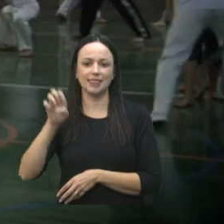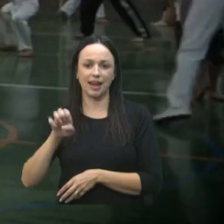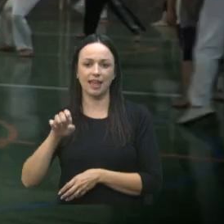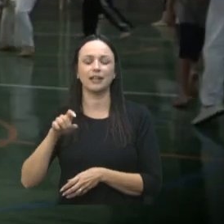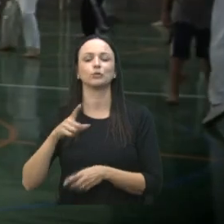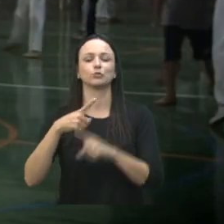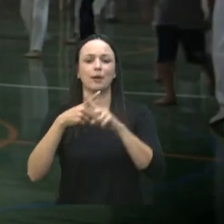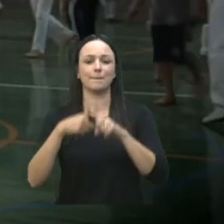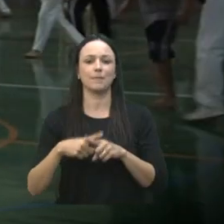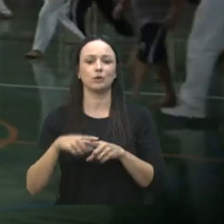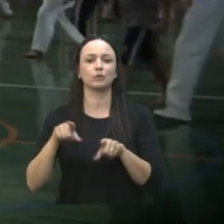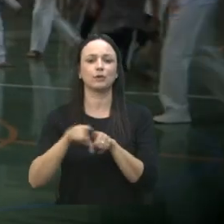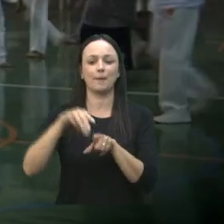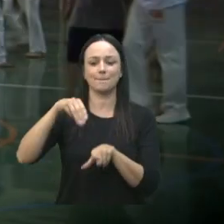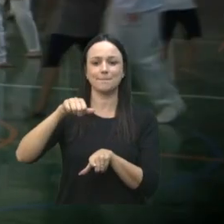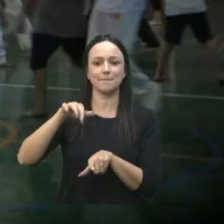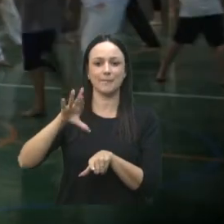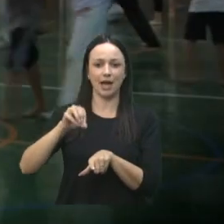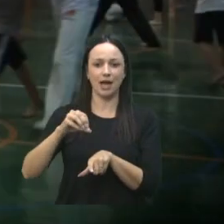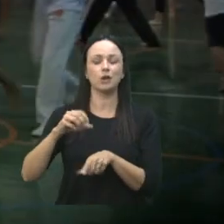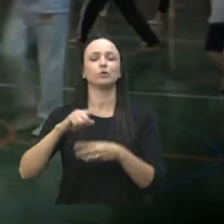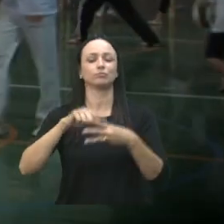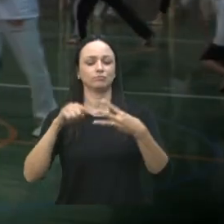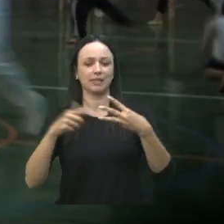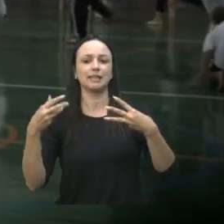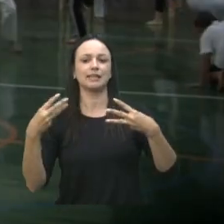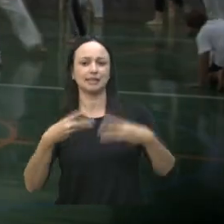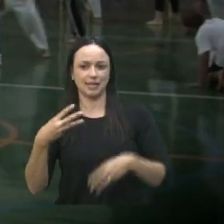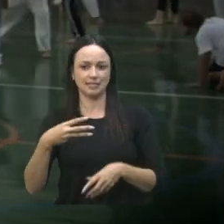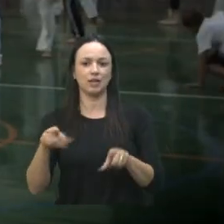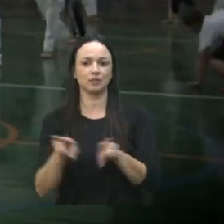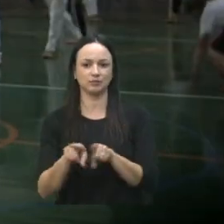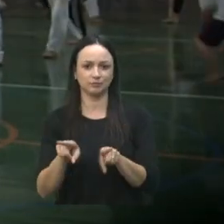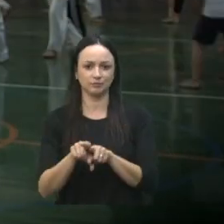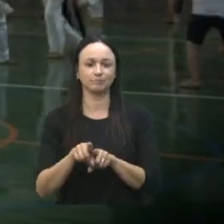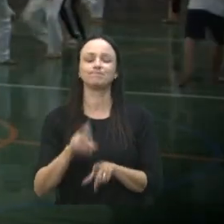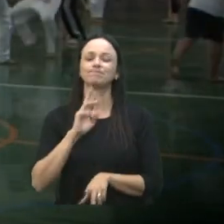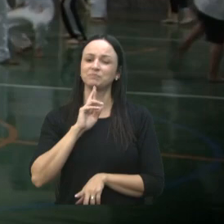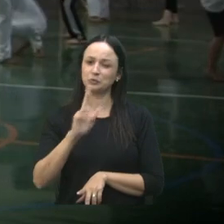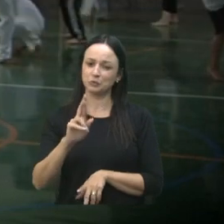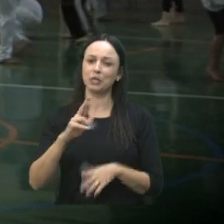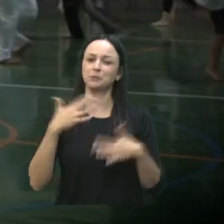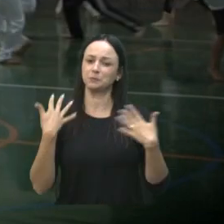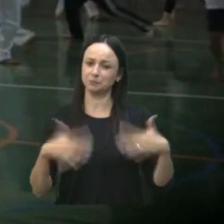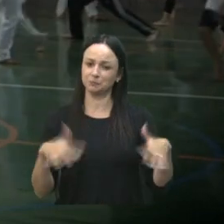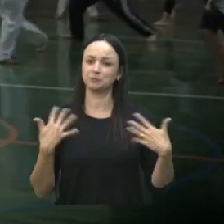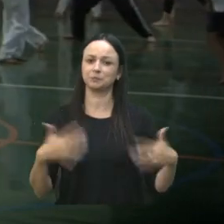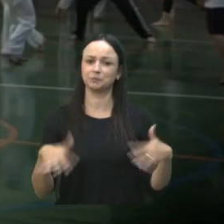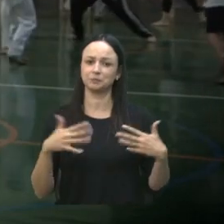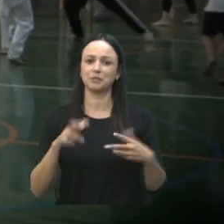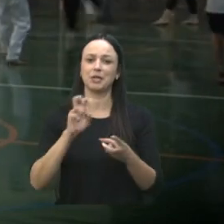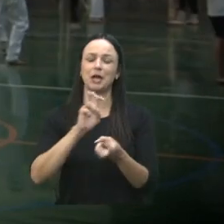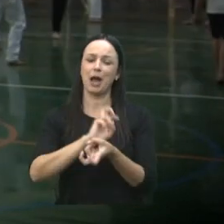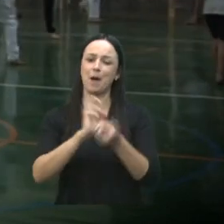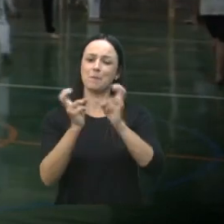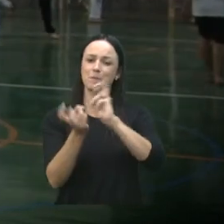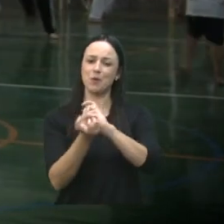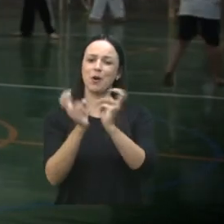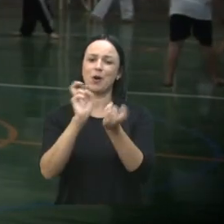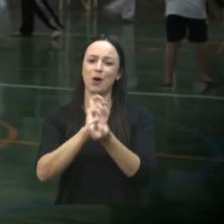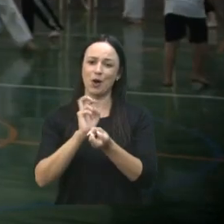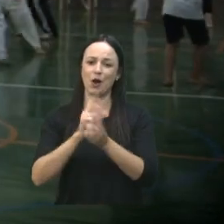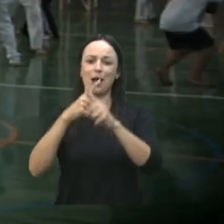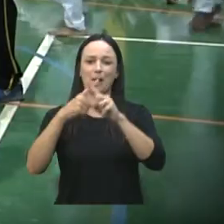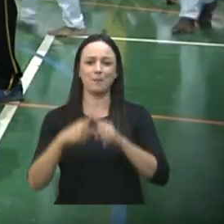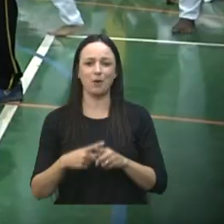ano. E o Mário pegou em terceiro também. E ganhando um grande resultado com a capoeira aí nos Jogos Regionais